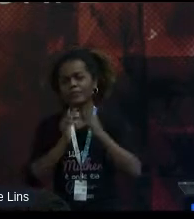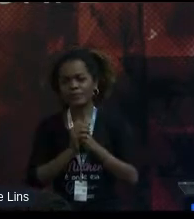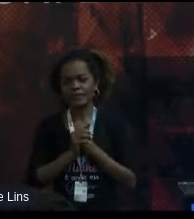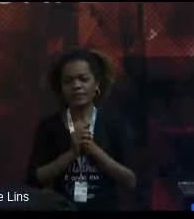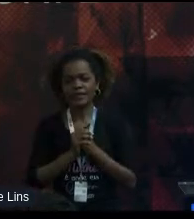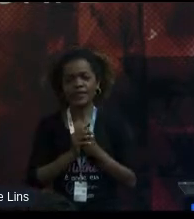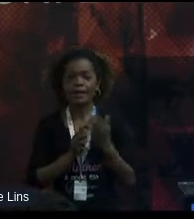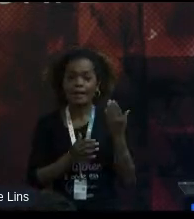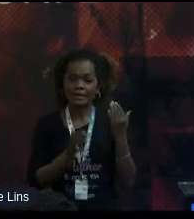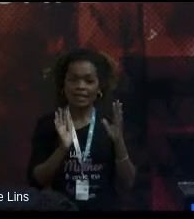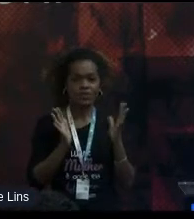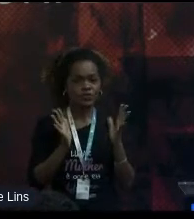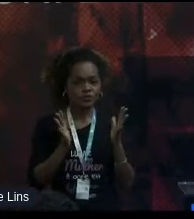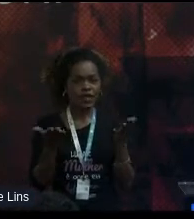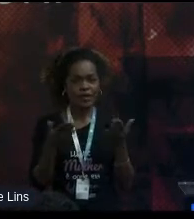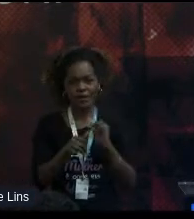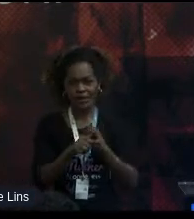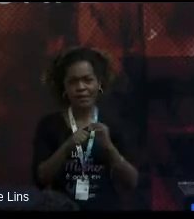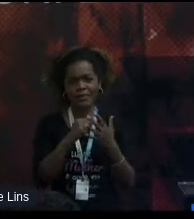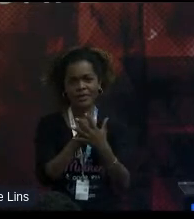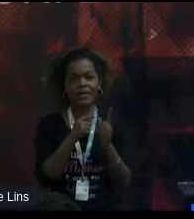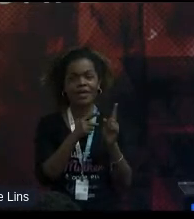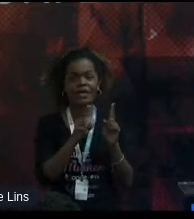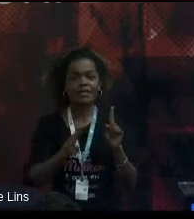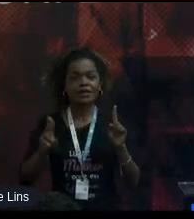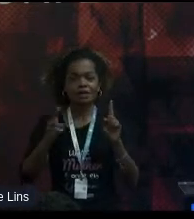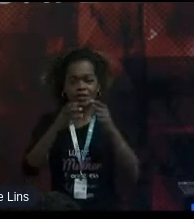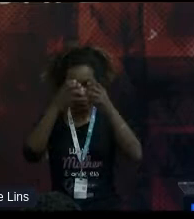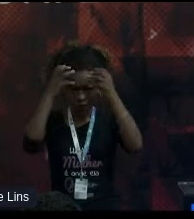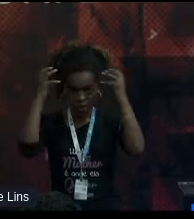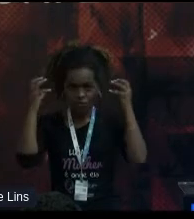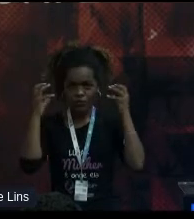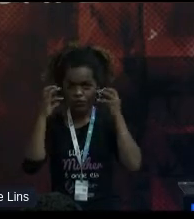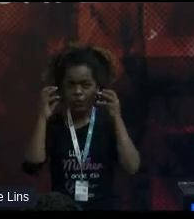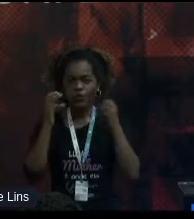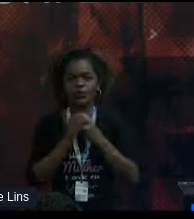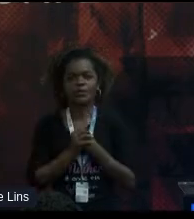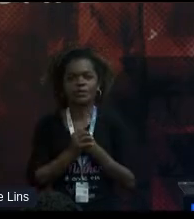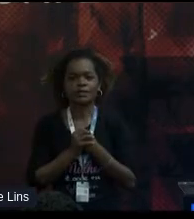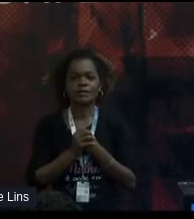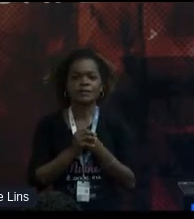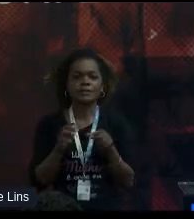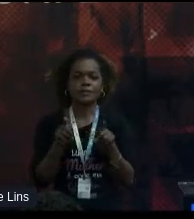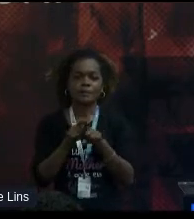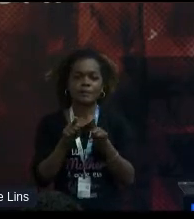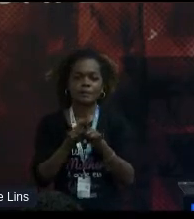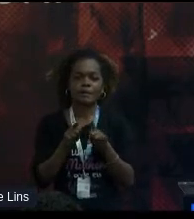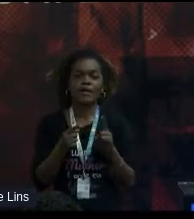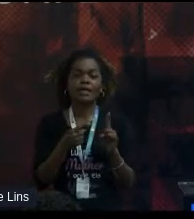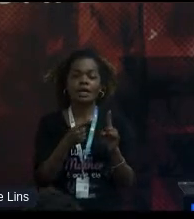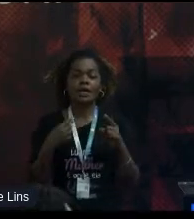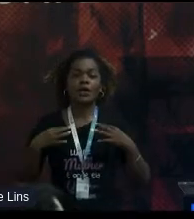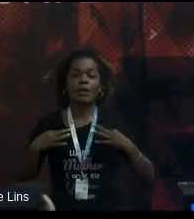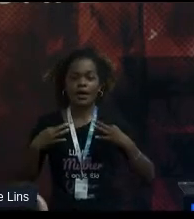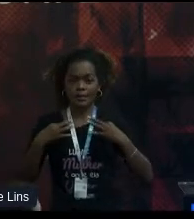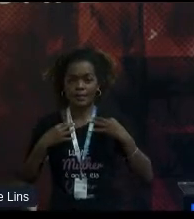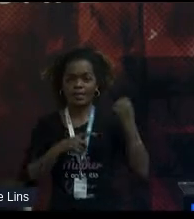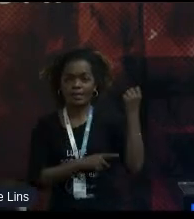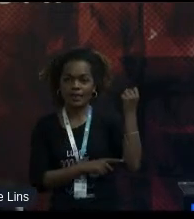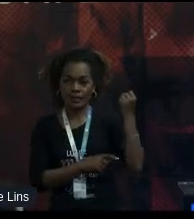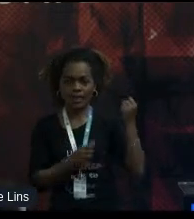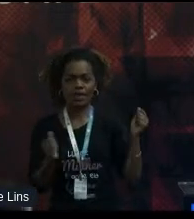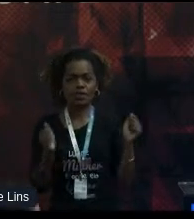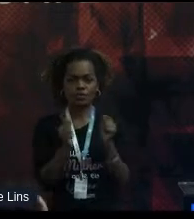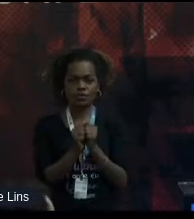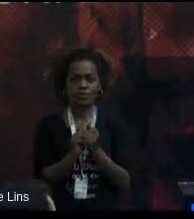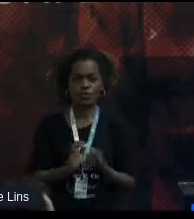né? Nessa época de pandemia. Estou usando um headphone de arco e uma camiseta branca com a logo do